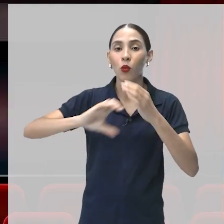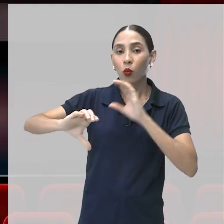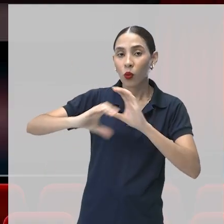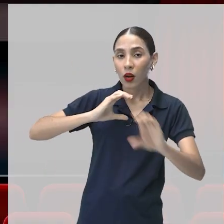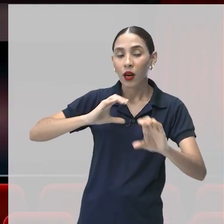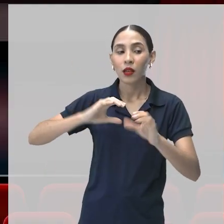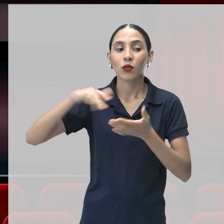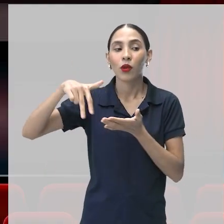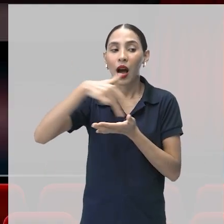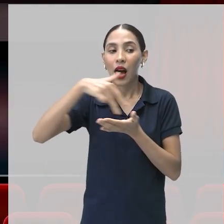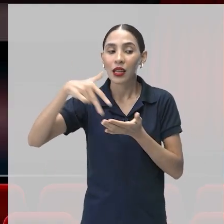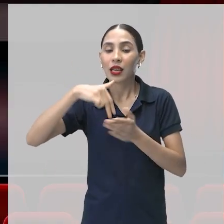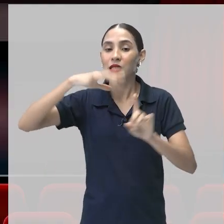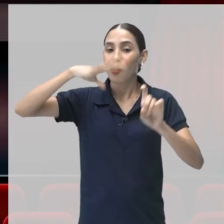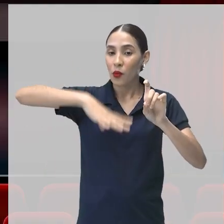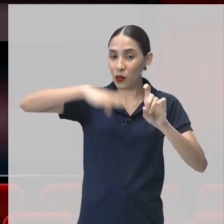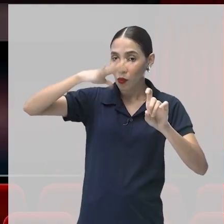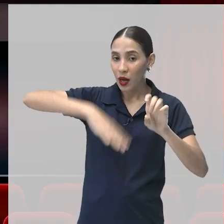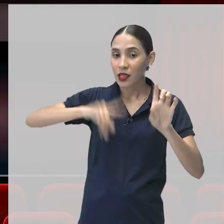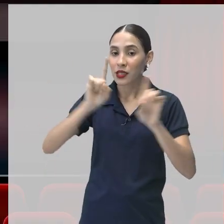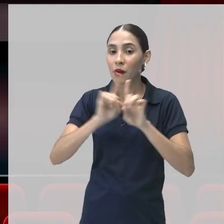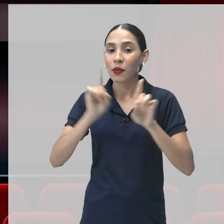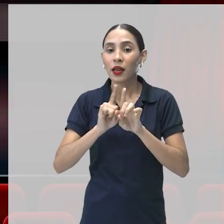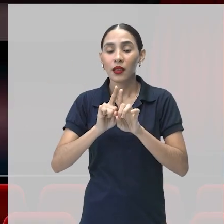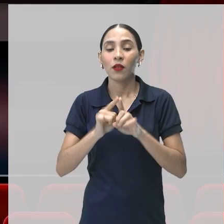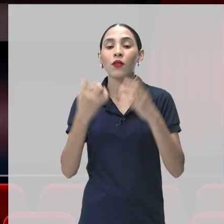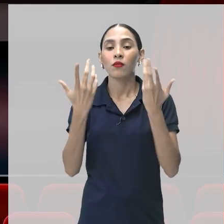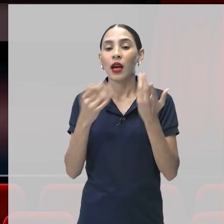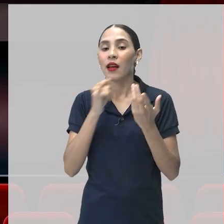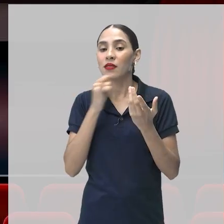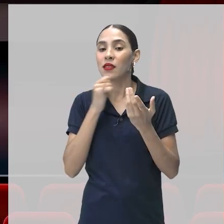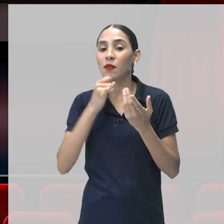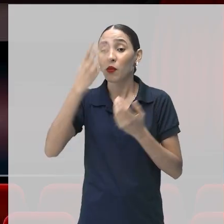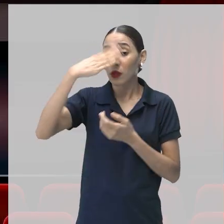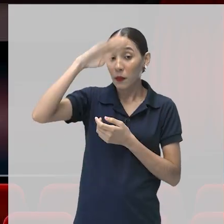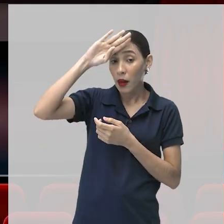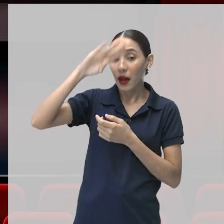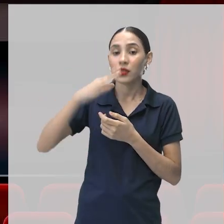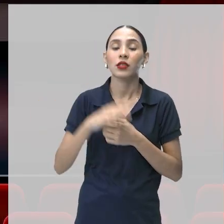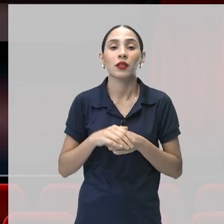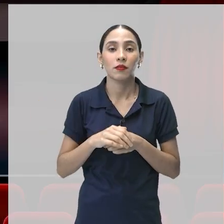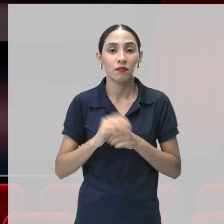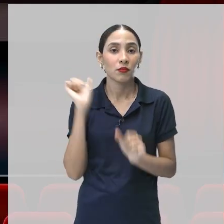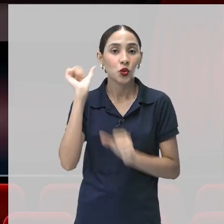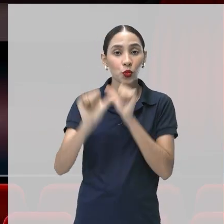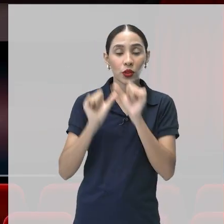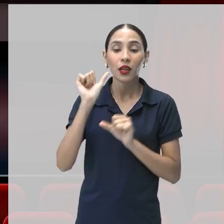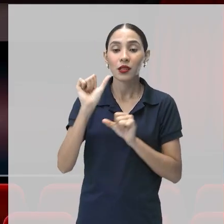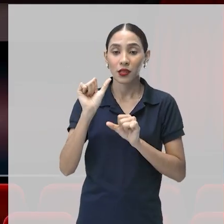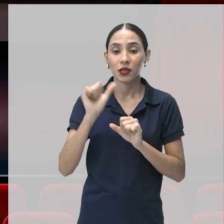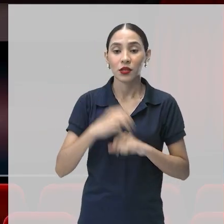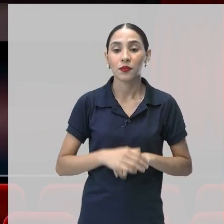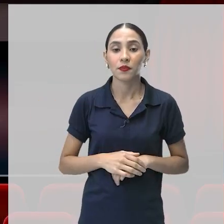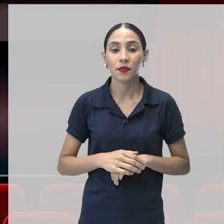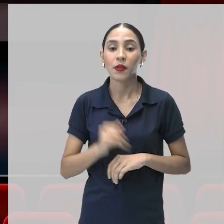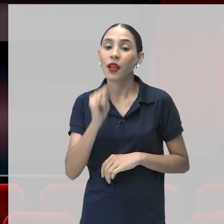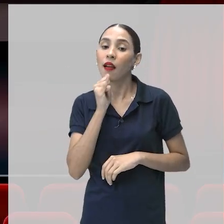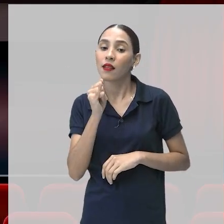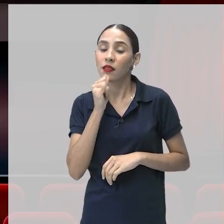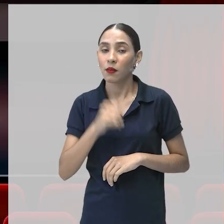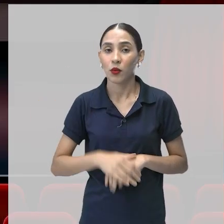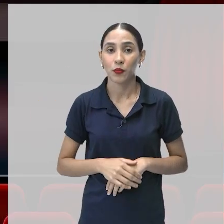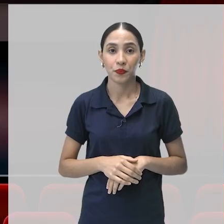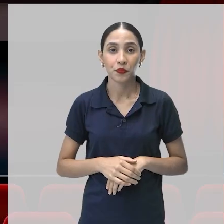a dança e os rituais primitivos assumiram formas dramáticas no jogo de improvisação. Por